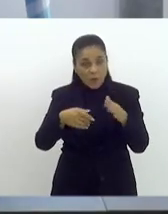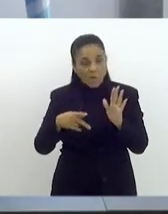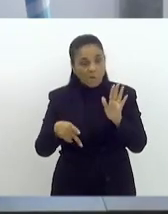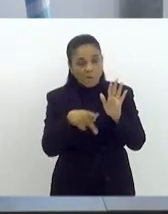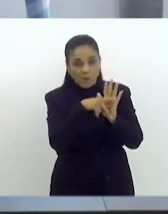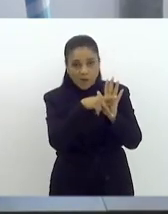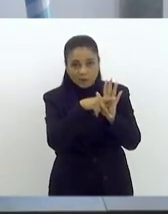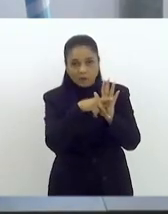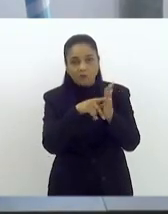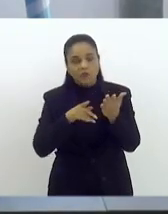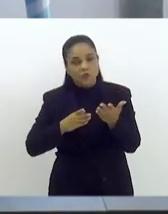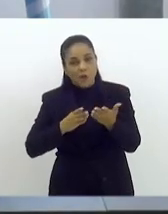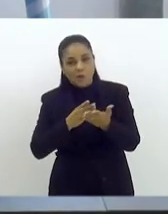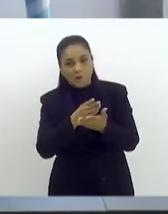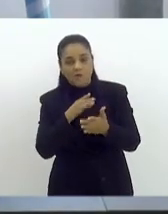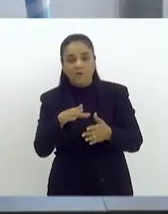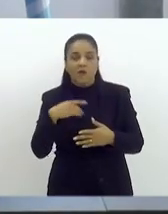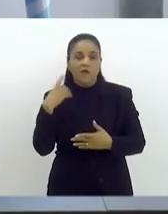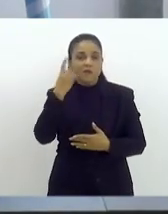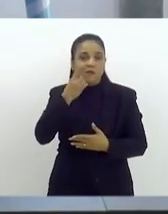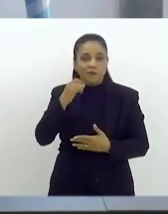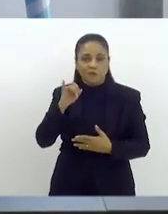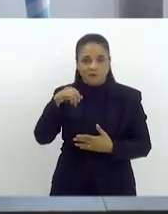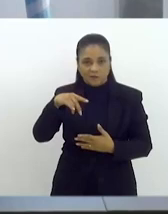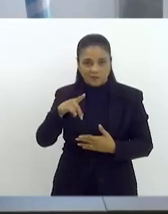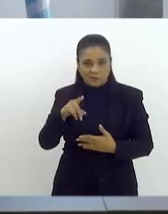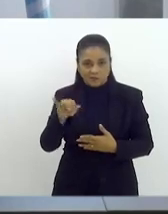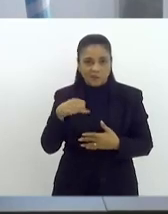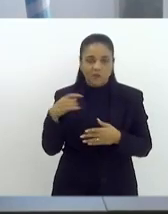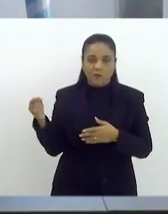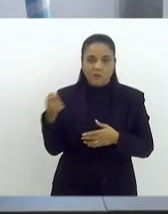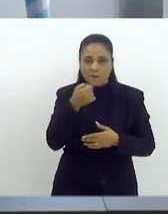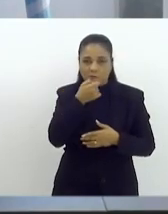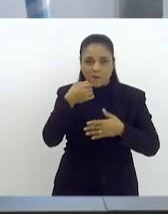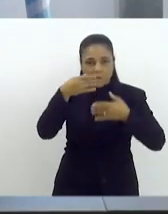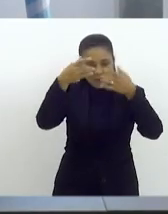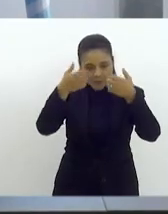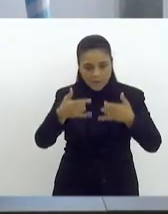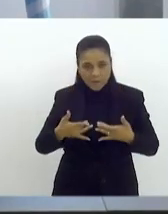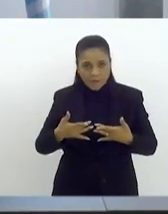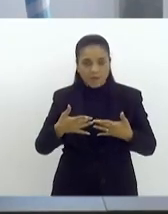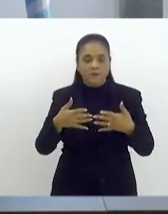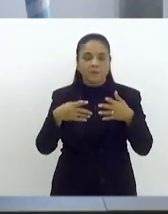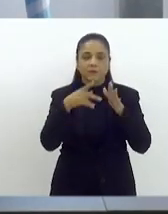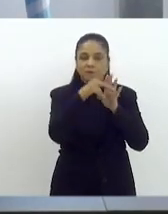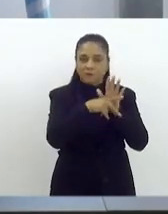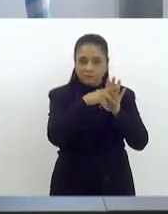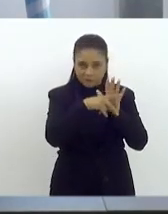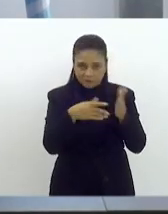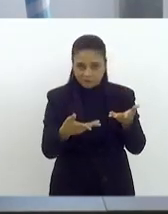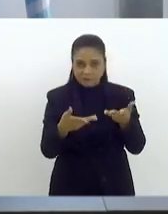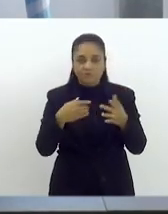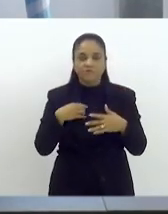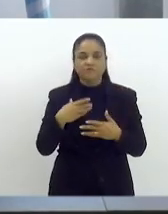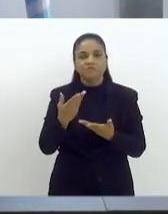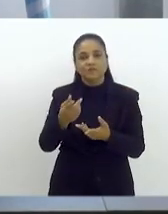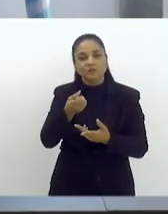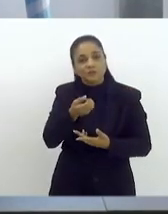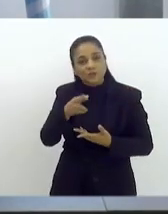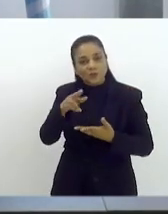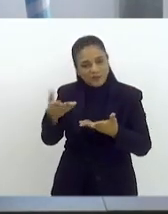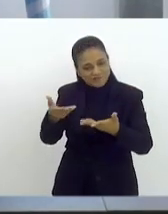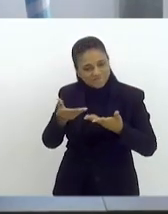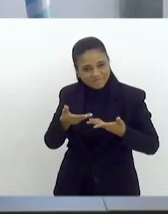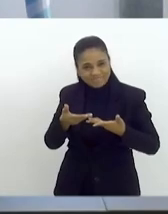trabalho porque a deputada também tem algumas considerações a fazer do plano de trabalho então Doutora Natasha seja bem-vinda